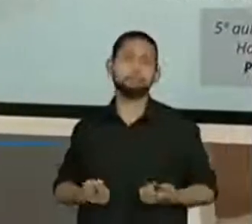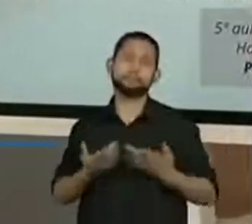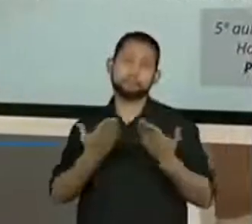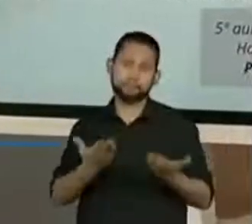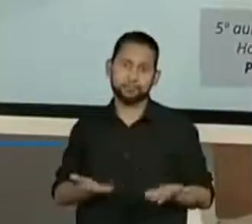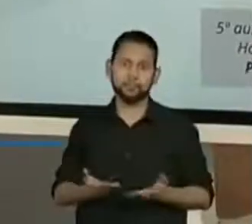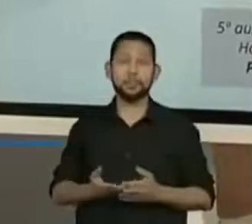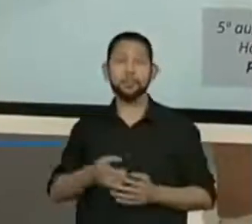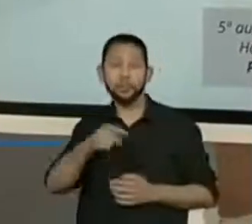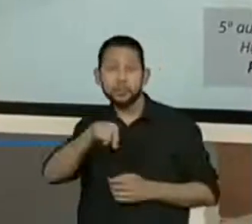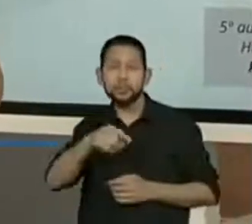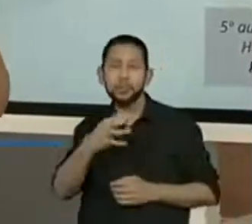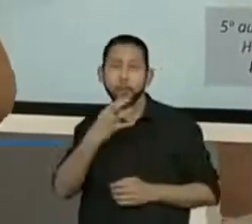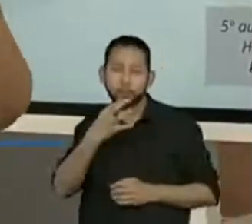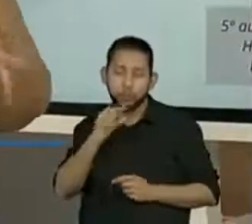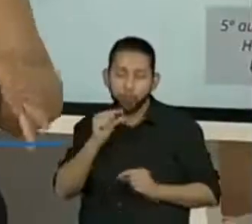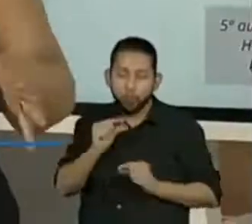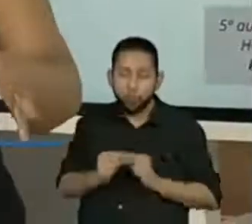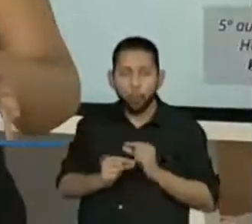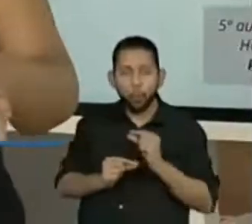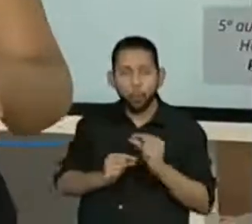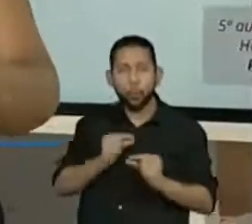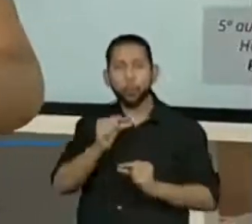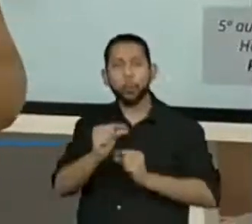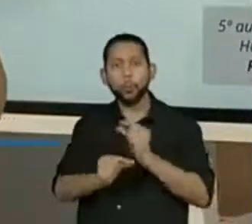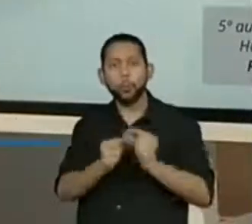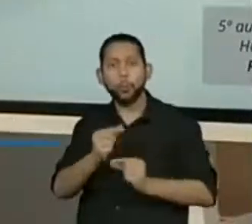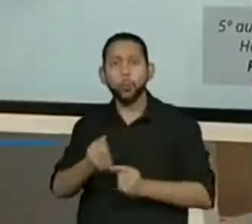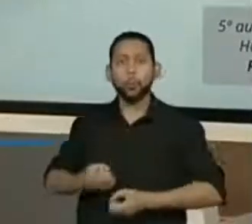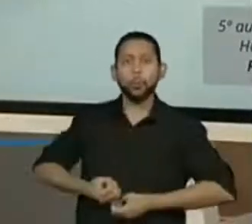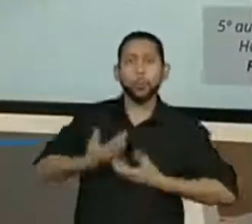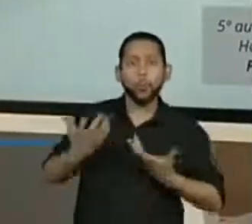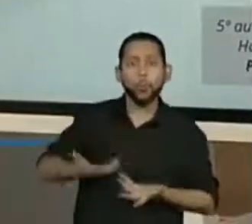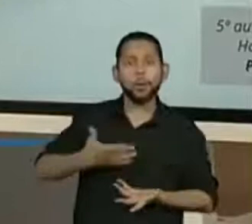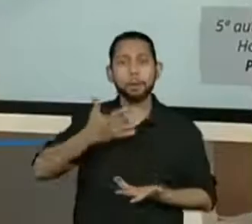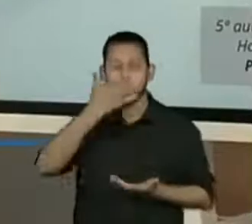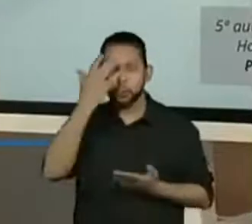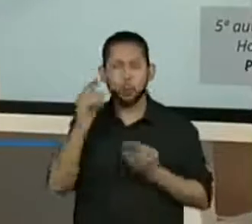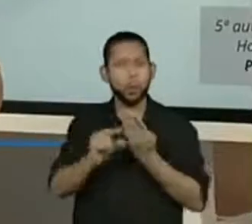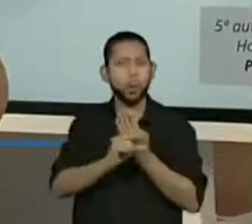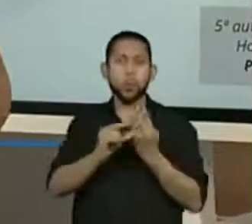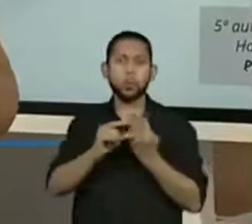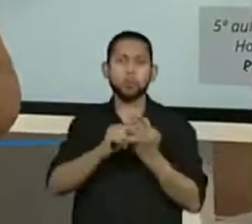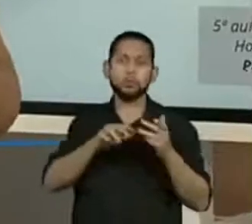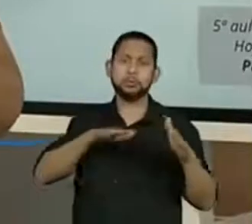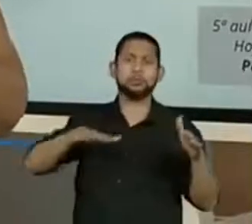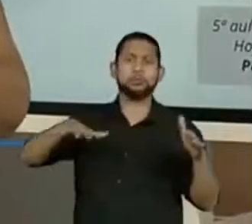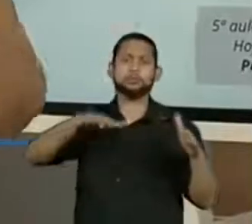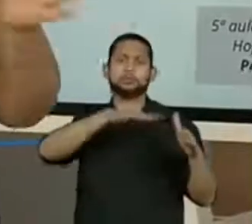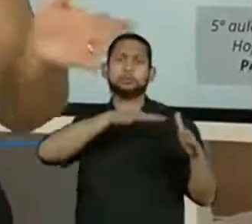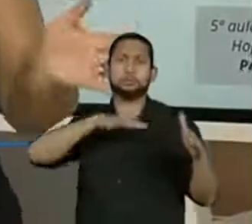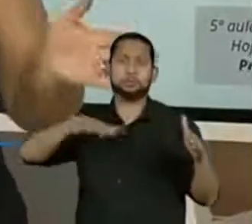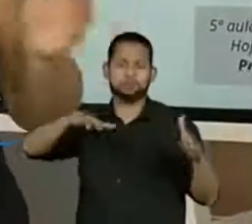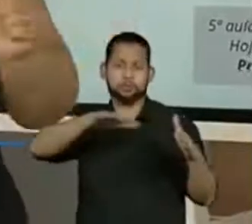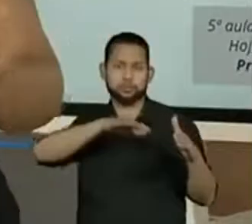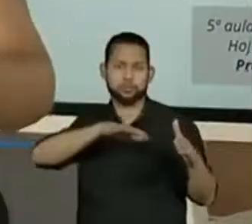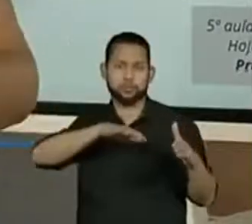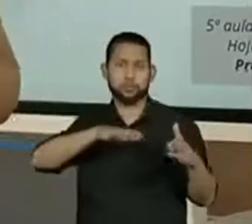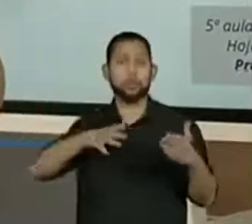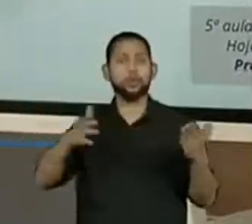porque vocês vão conhecer um pouquinho alguns poemas e autores bem superficialmente que